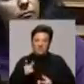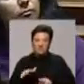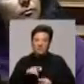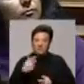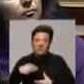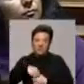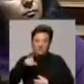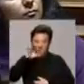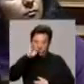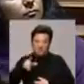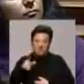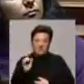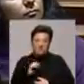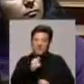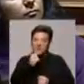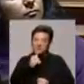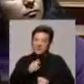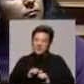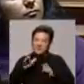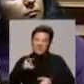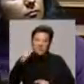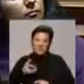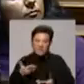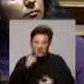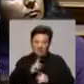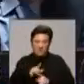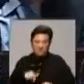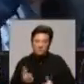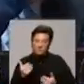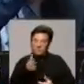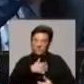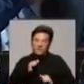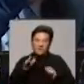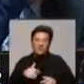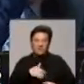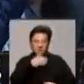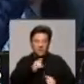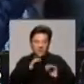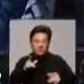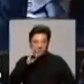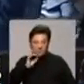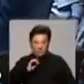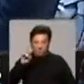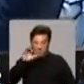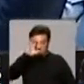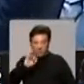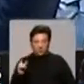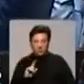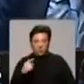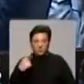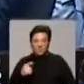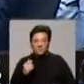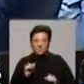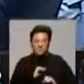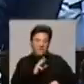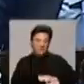que está envolvido o Primeiro-Ministro, são os esclarecimentos que se impõem e que ainda hoje estão por esclarecer. Vamos ser claros. O Sr. Primeiro-Ministro não teve por parte